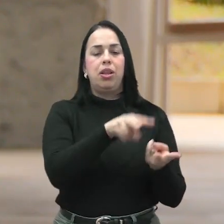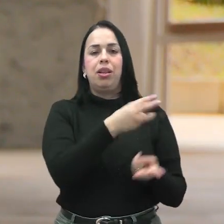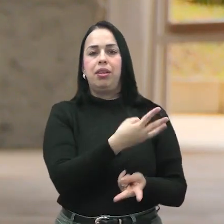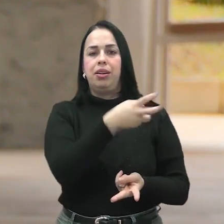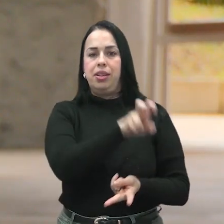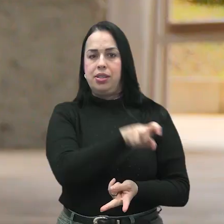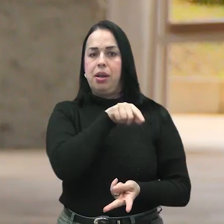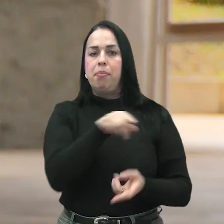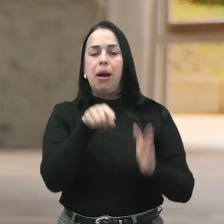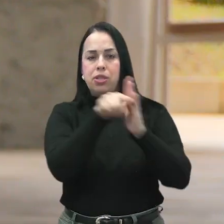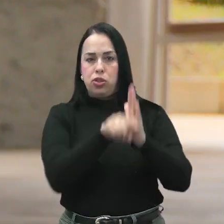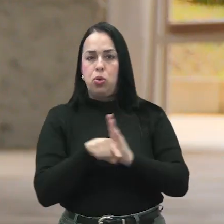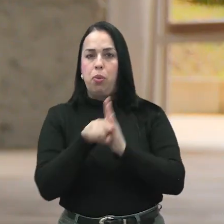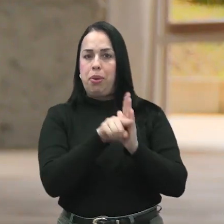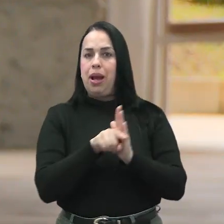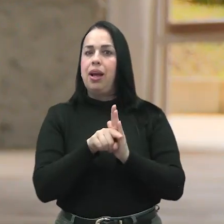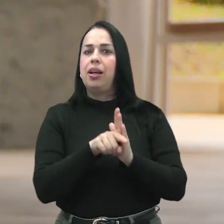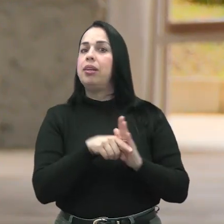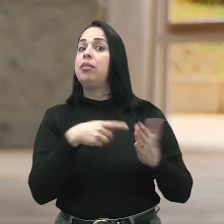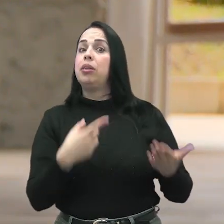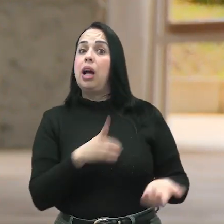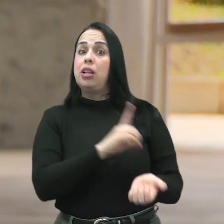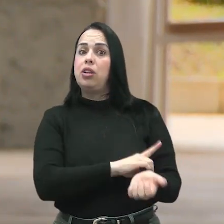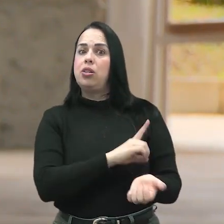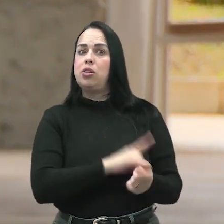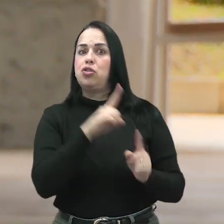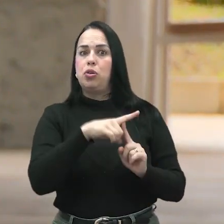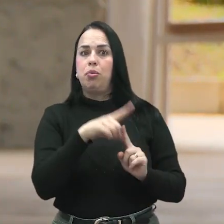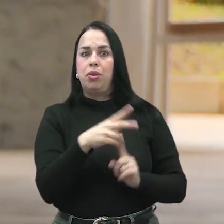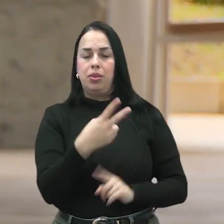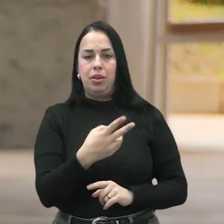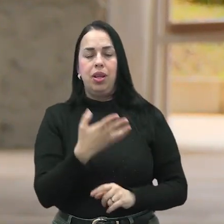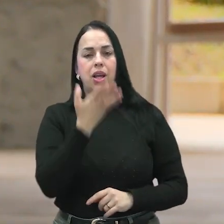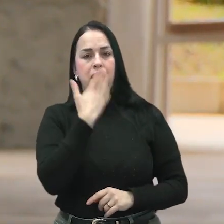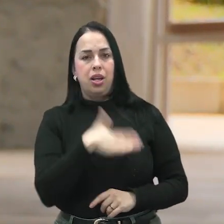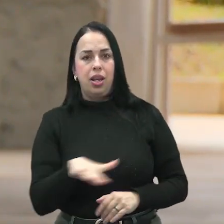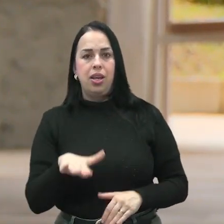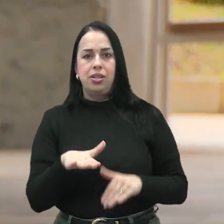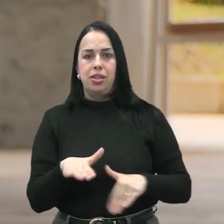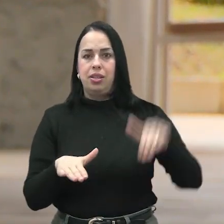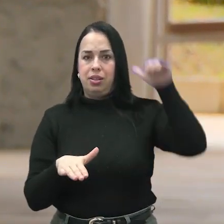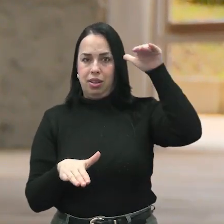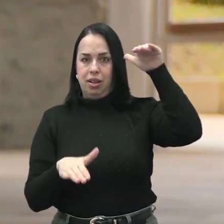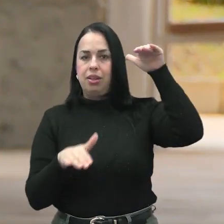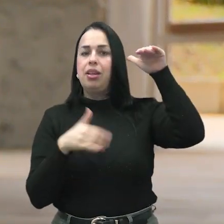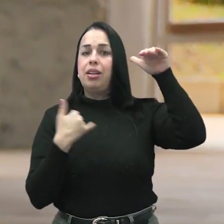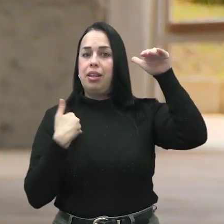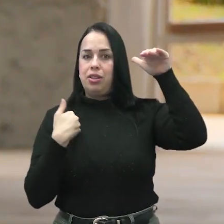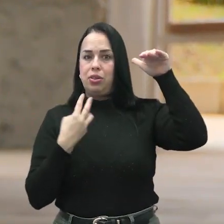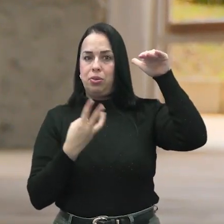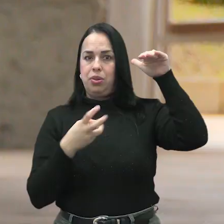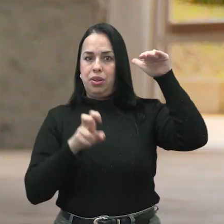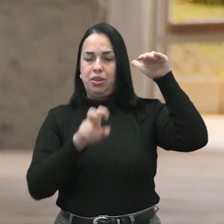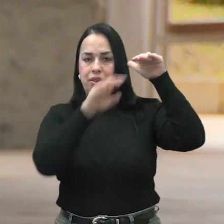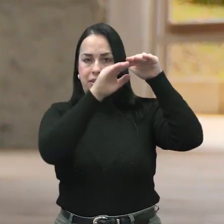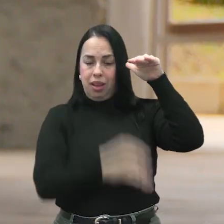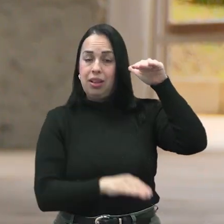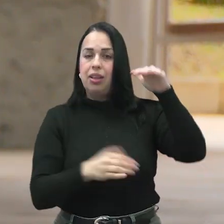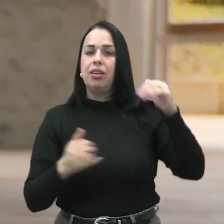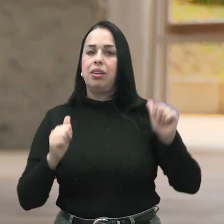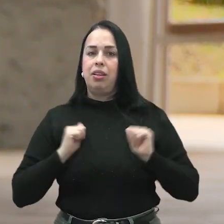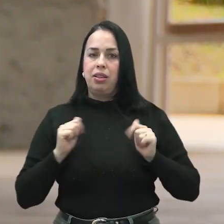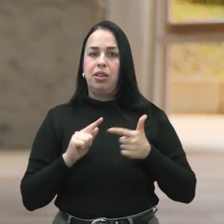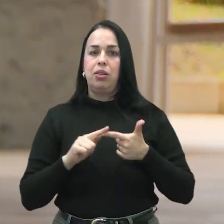de rastreamento para pessoas com diabetes tipo 2 assintomáticas. O rastreamento coloca ainda que crianças e adultos com menos de 35 anos que